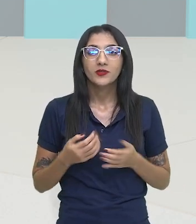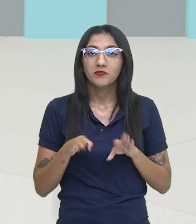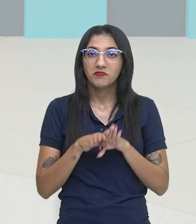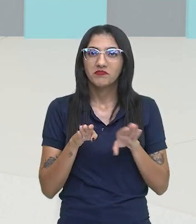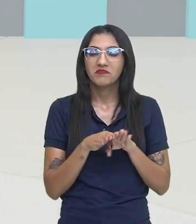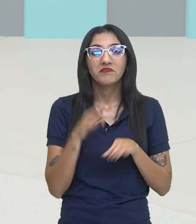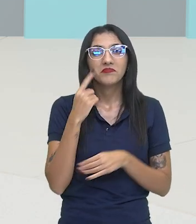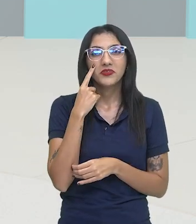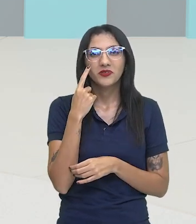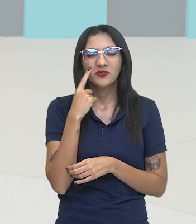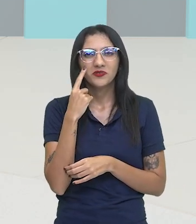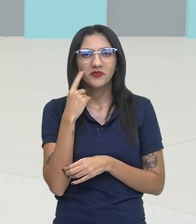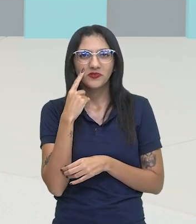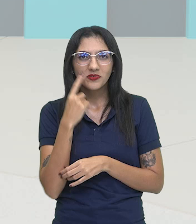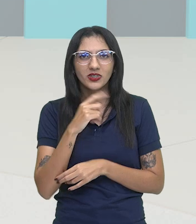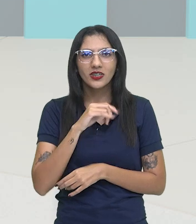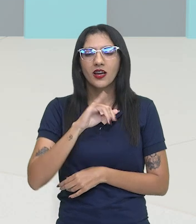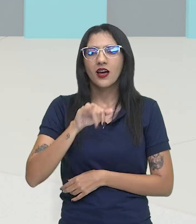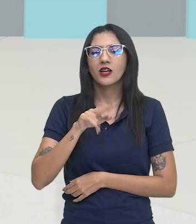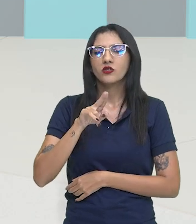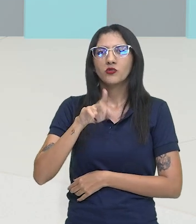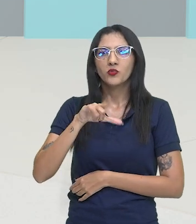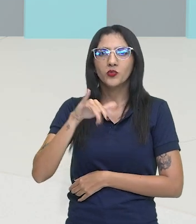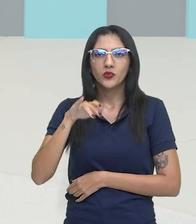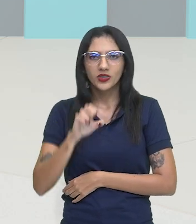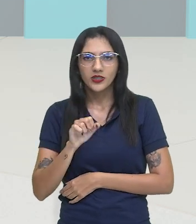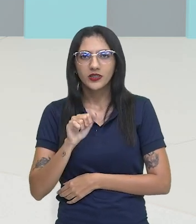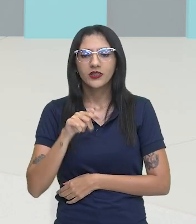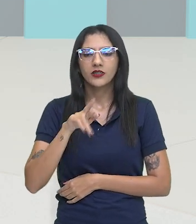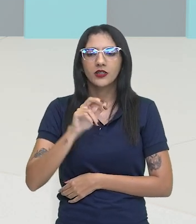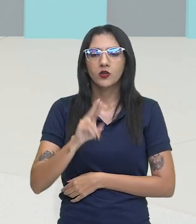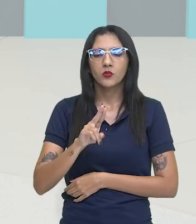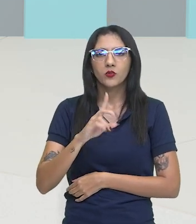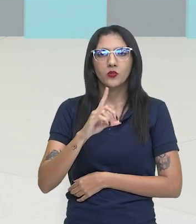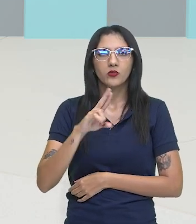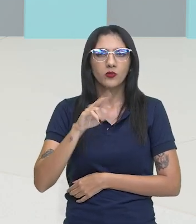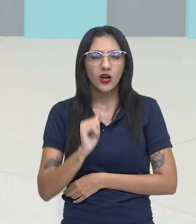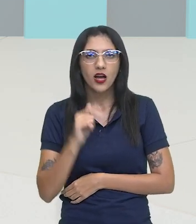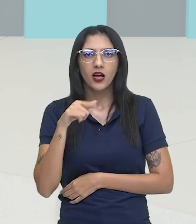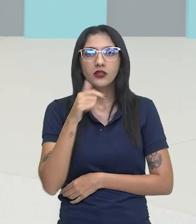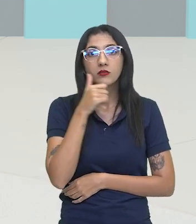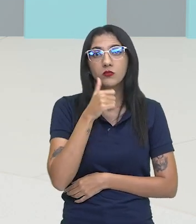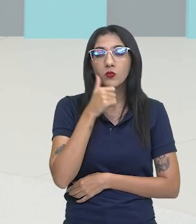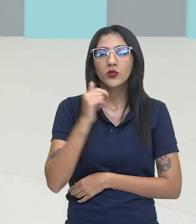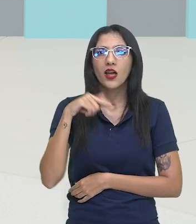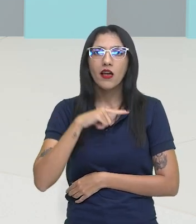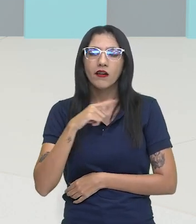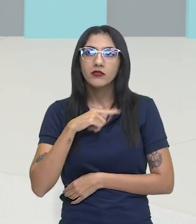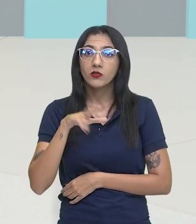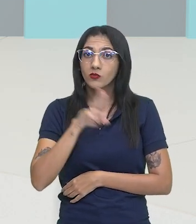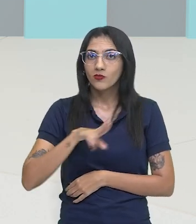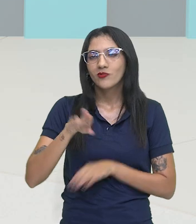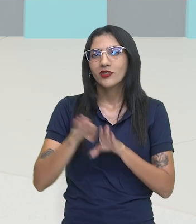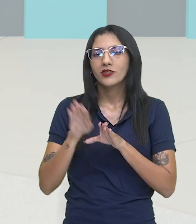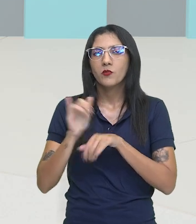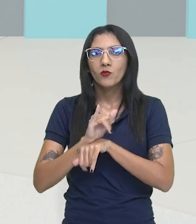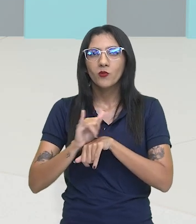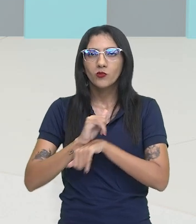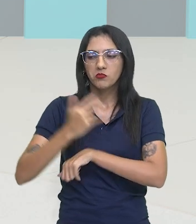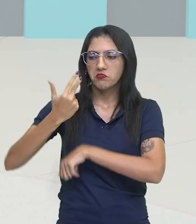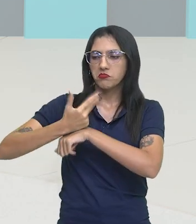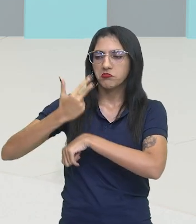das autoras, a Julie Trudeau-Rico, utiliza do vlog para fazer a disseminação